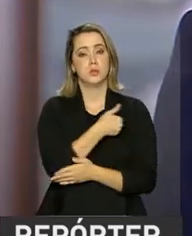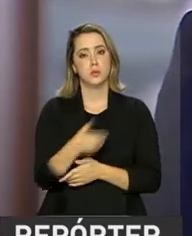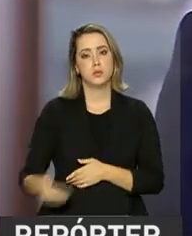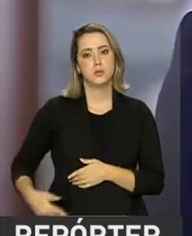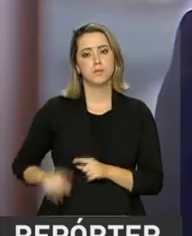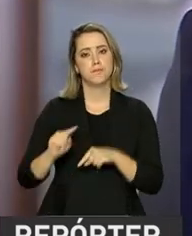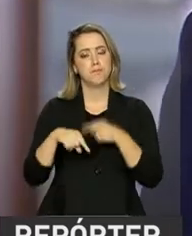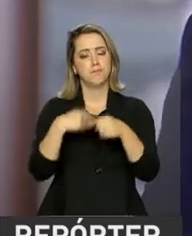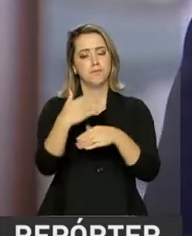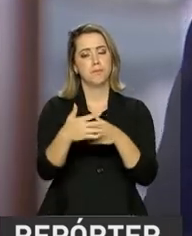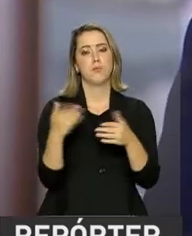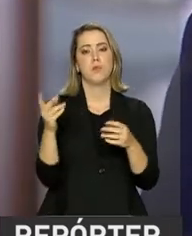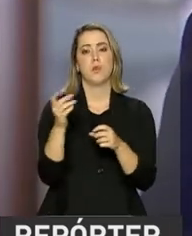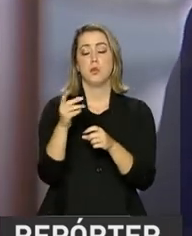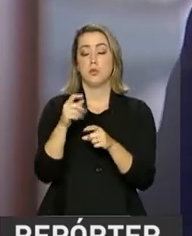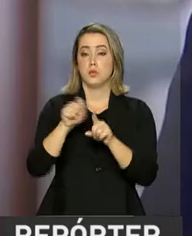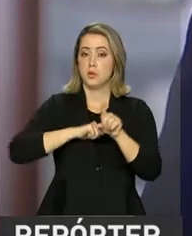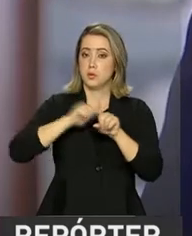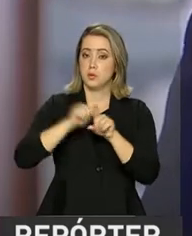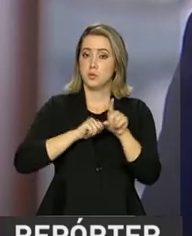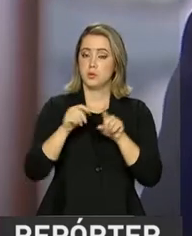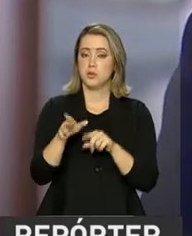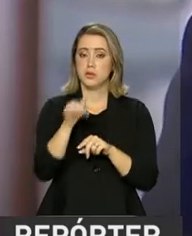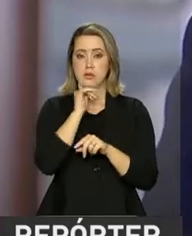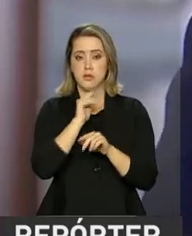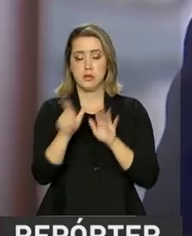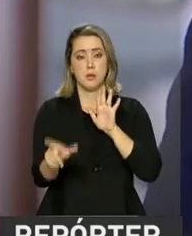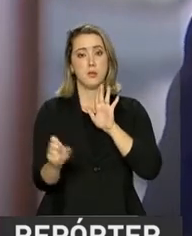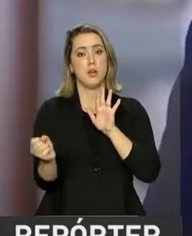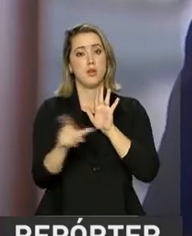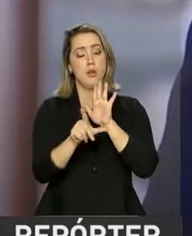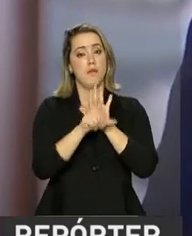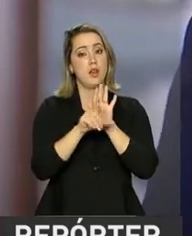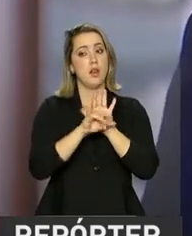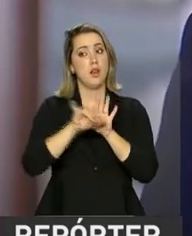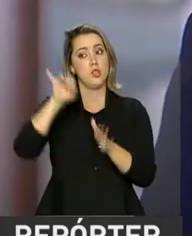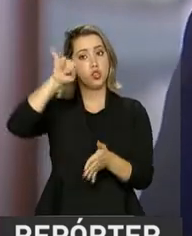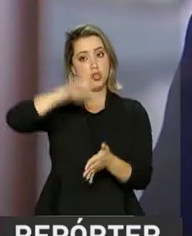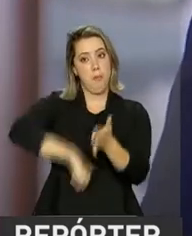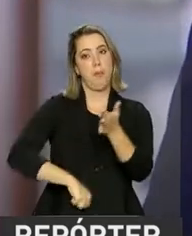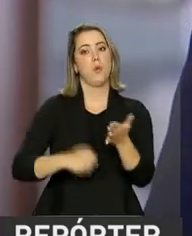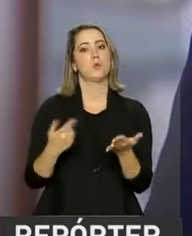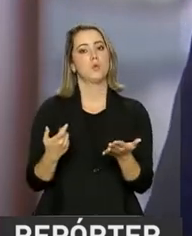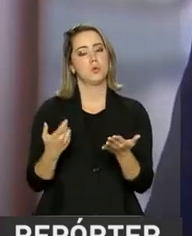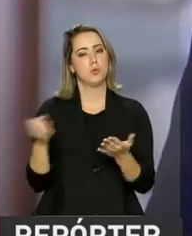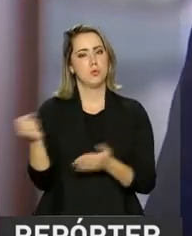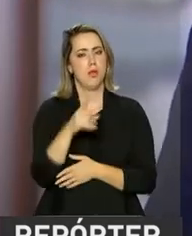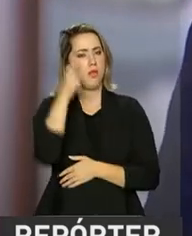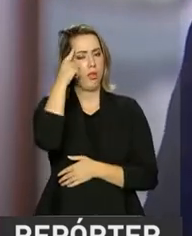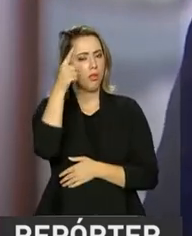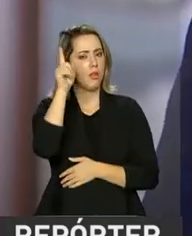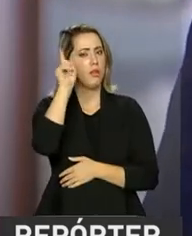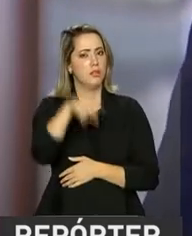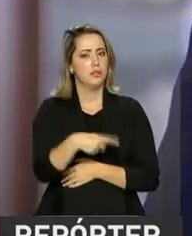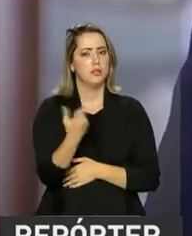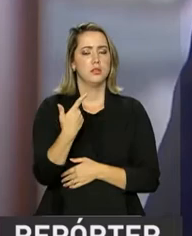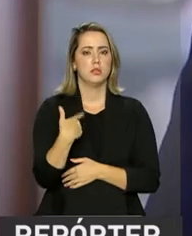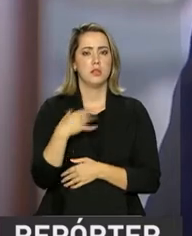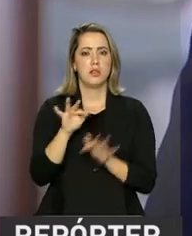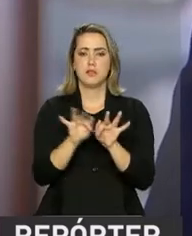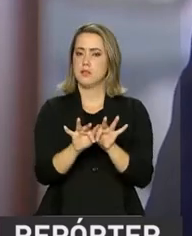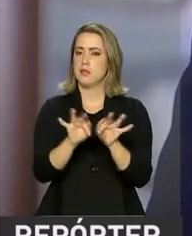meses entre eles a modernização do sistema tributário brasileiro a idéia segundo o presidente é